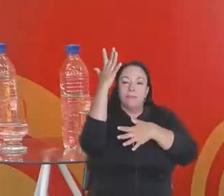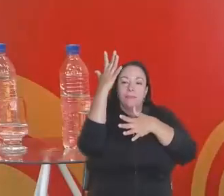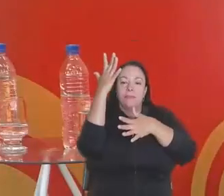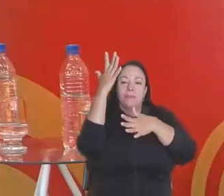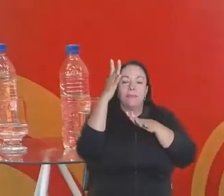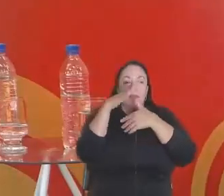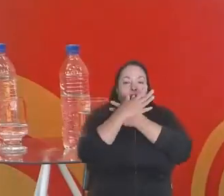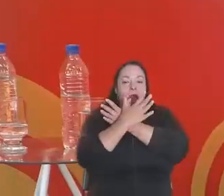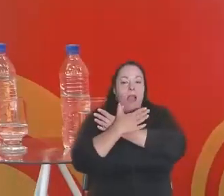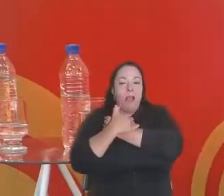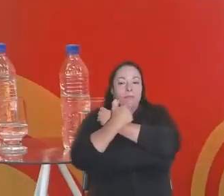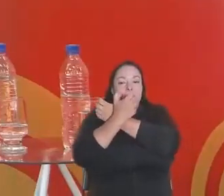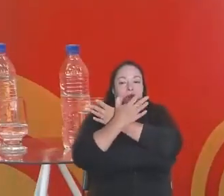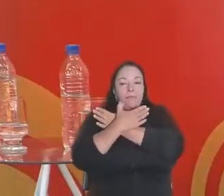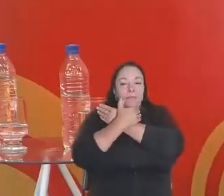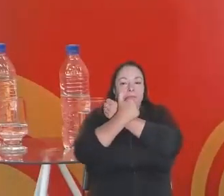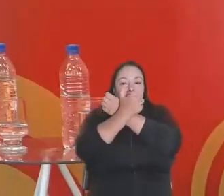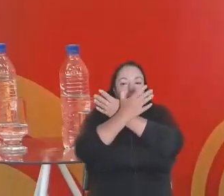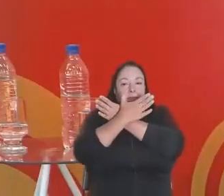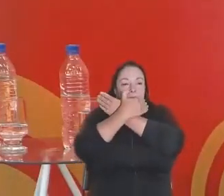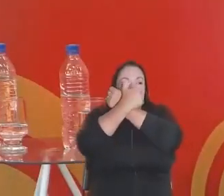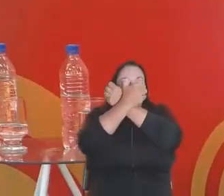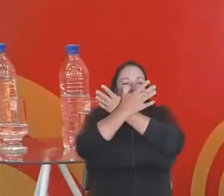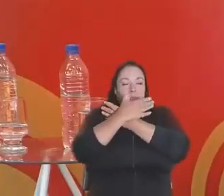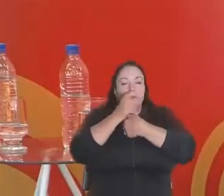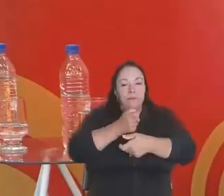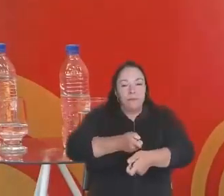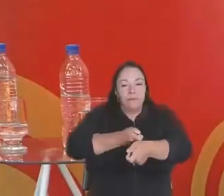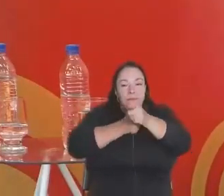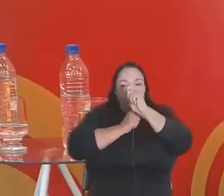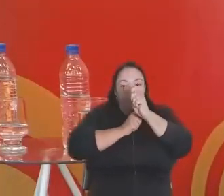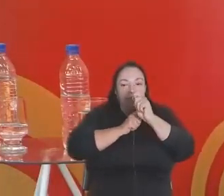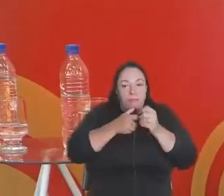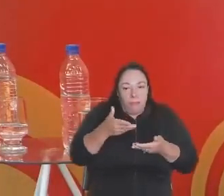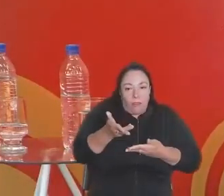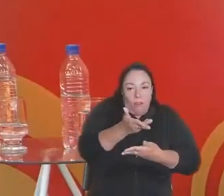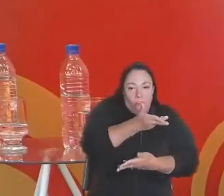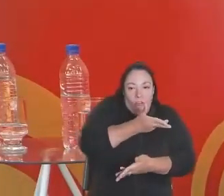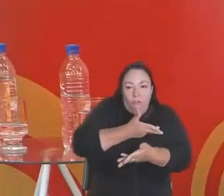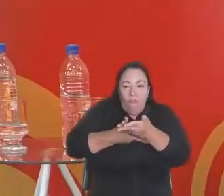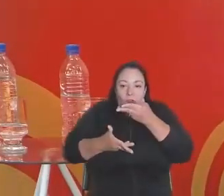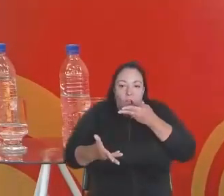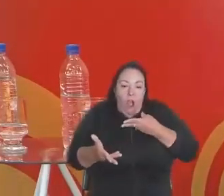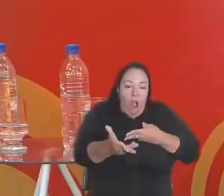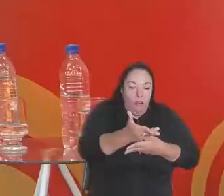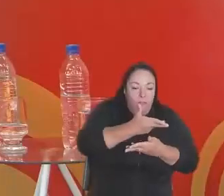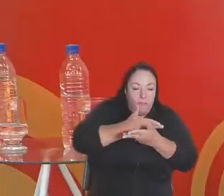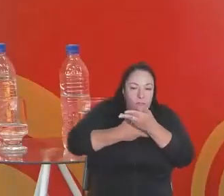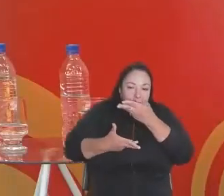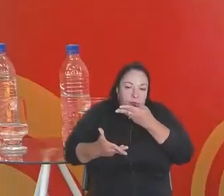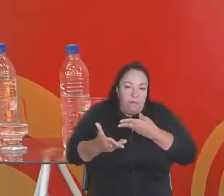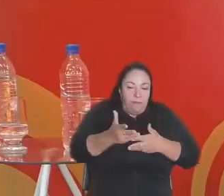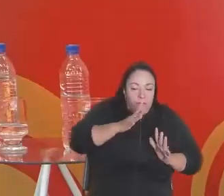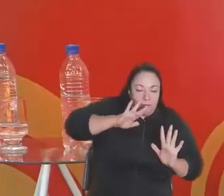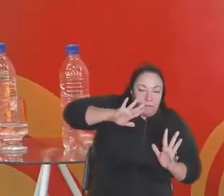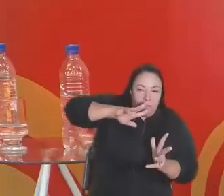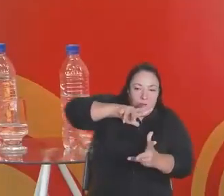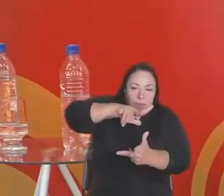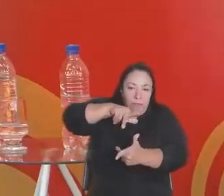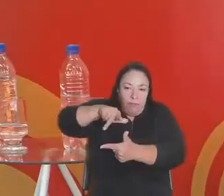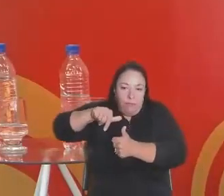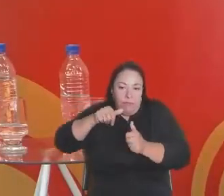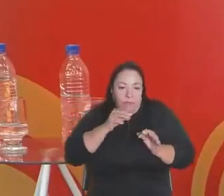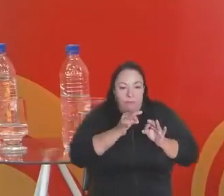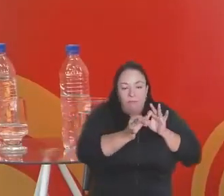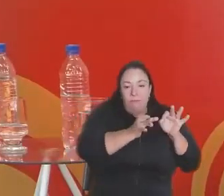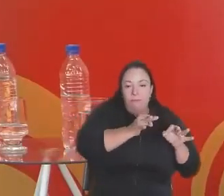não é só pegar e jogar, porque a pescaria ela envolve todo o universo ali, né, toda a preparação, a